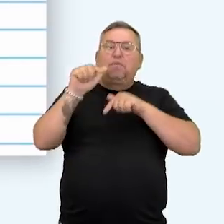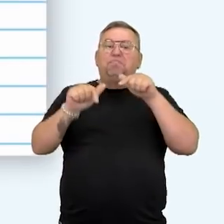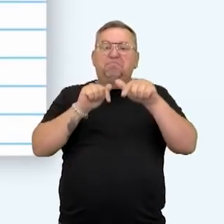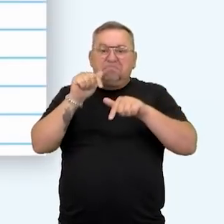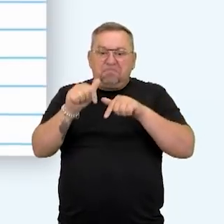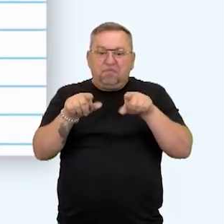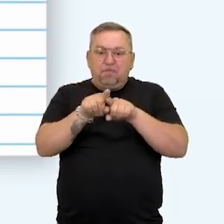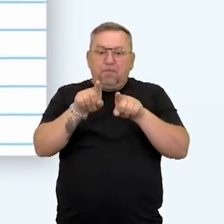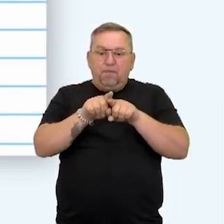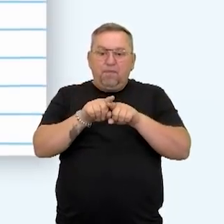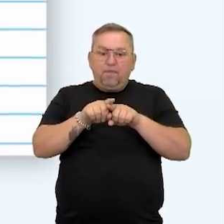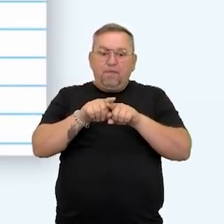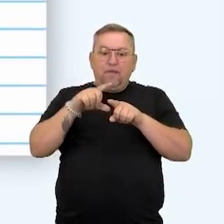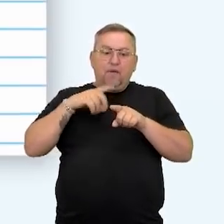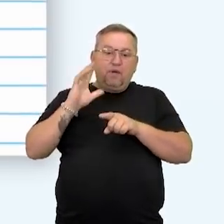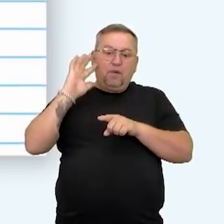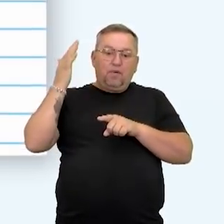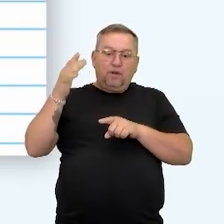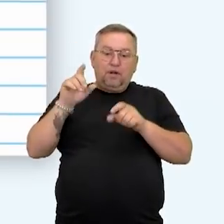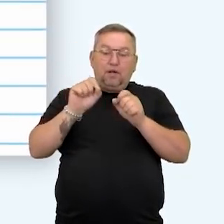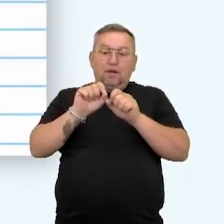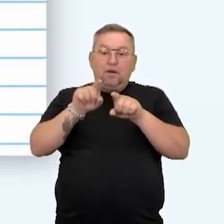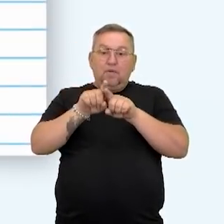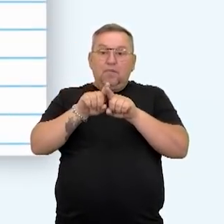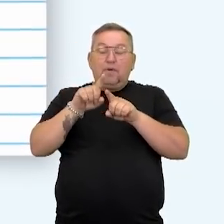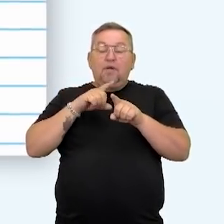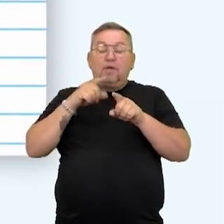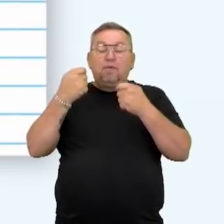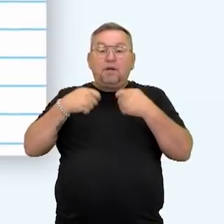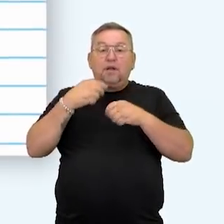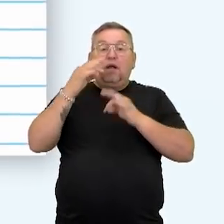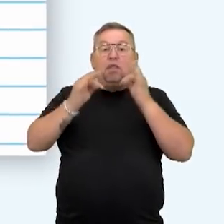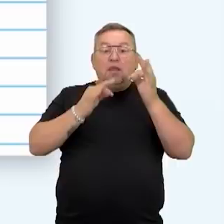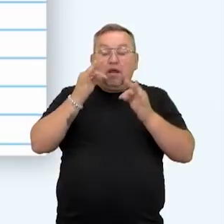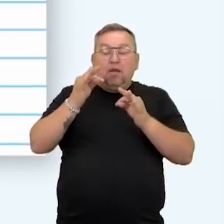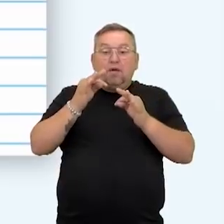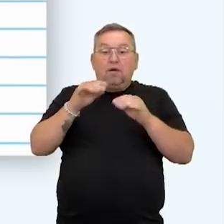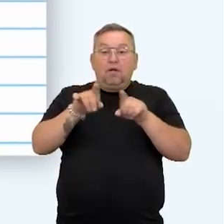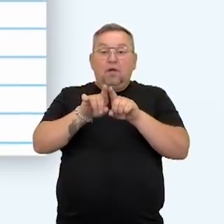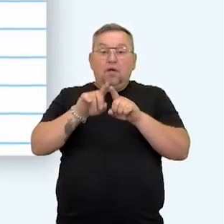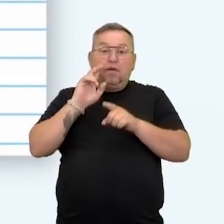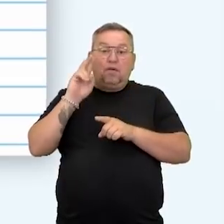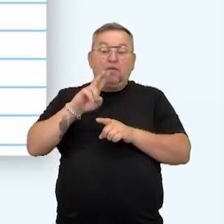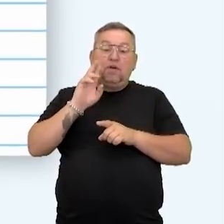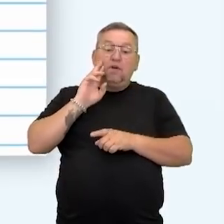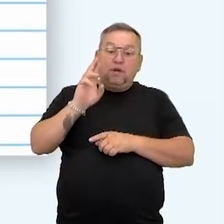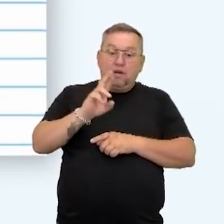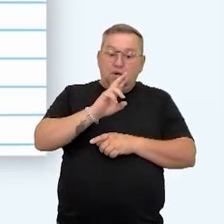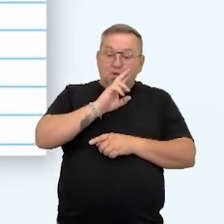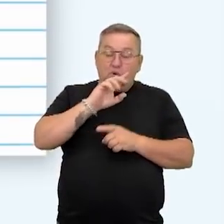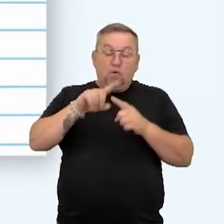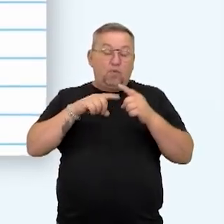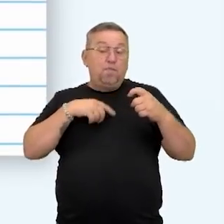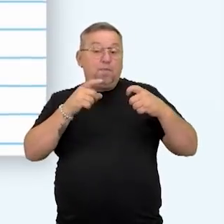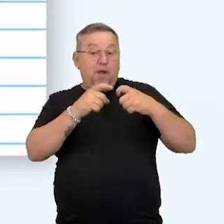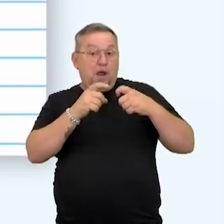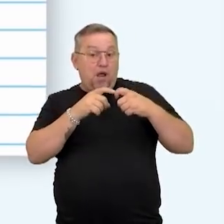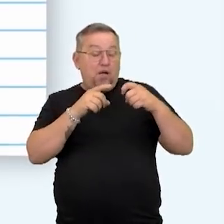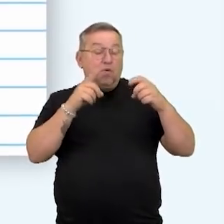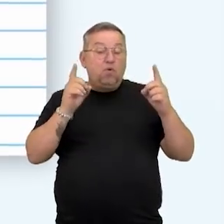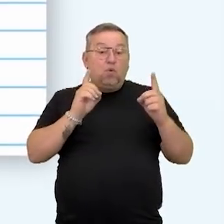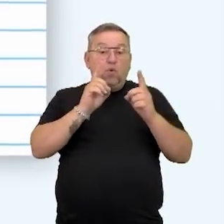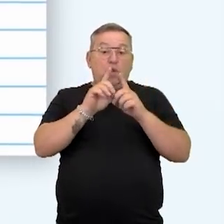cargos. Universidades surgem para suprir a necessidade técnica das empresas. Abrem-se diversos restaurantes, consultórios médicos